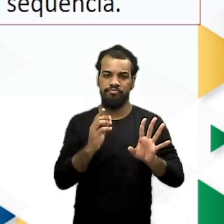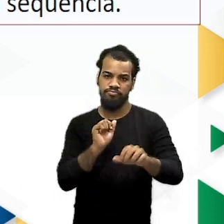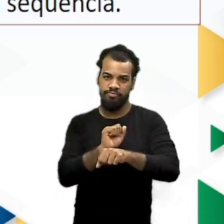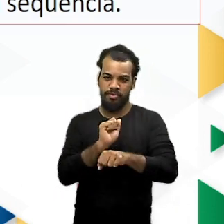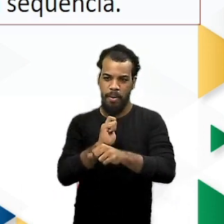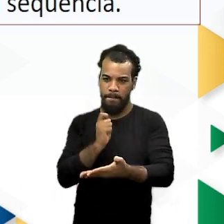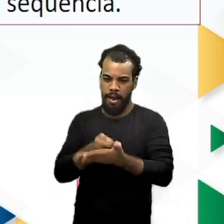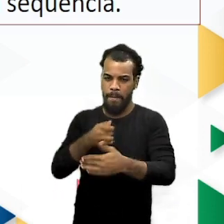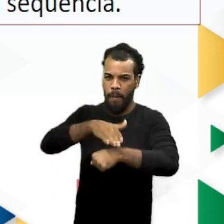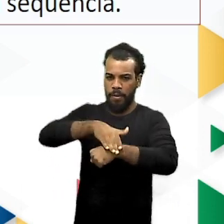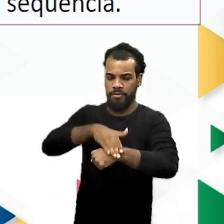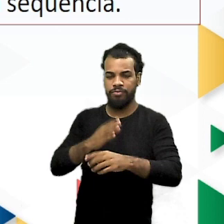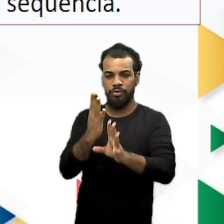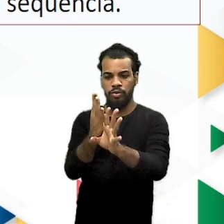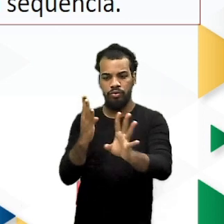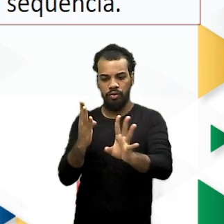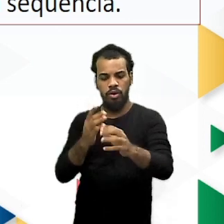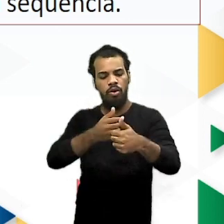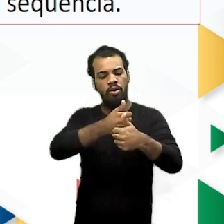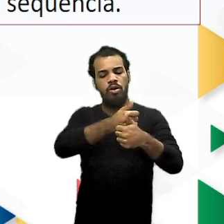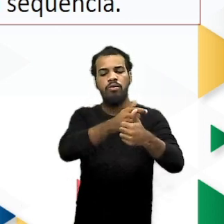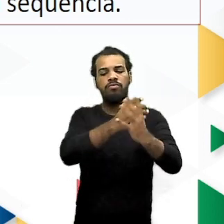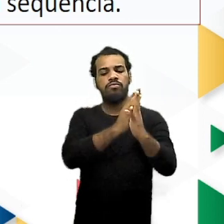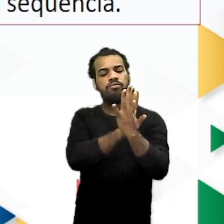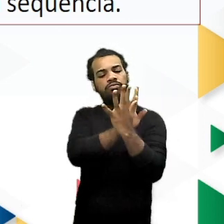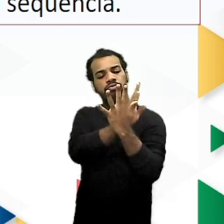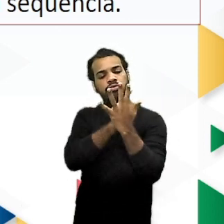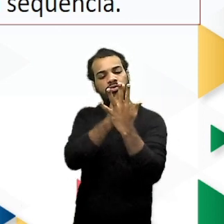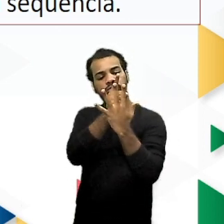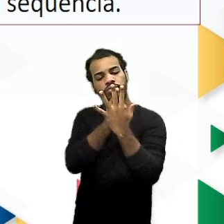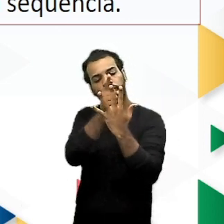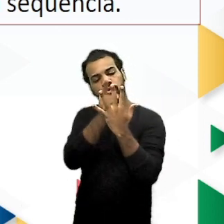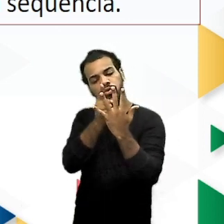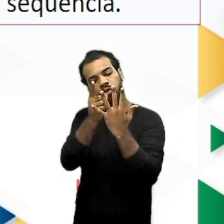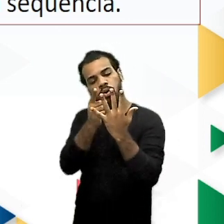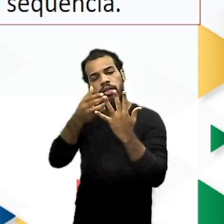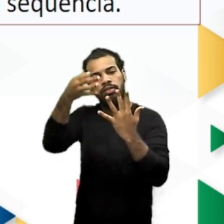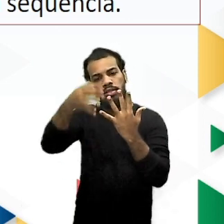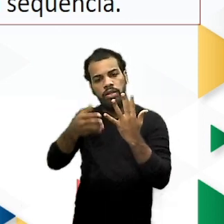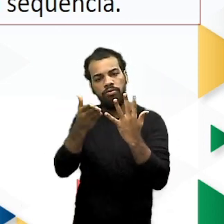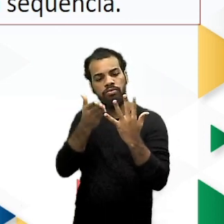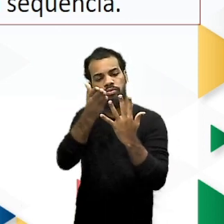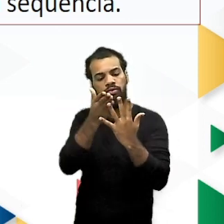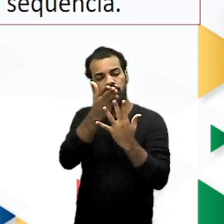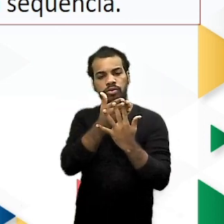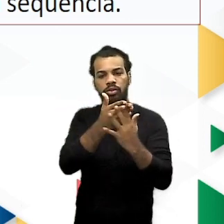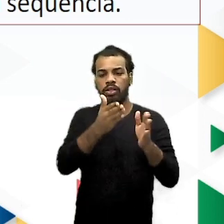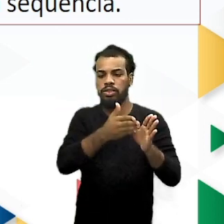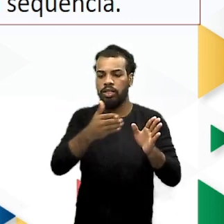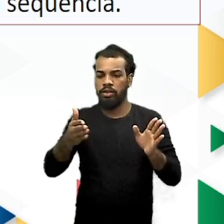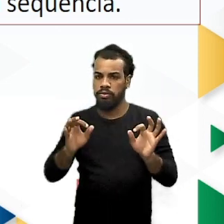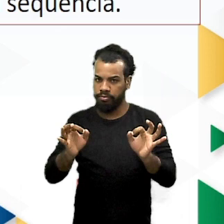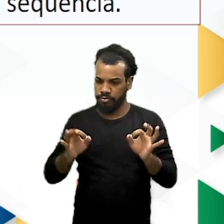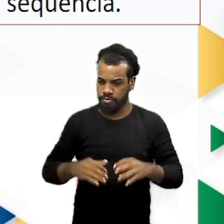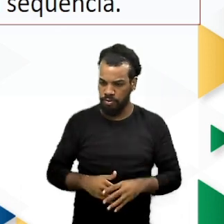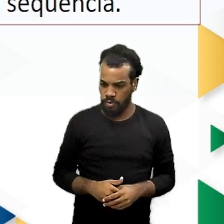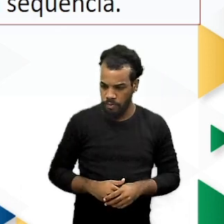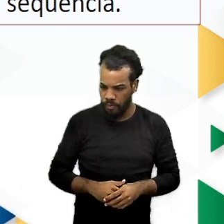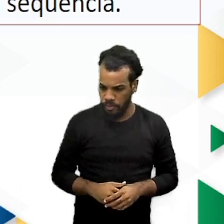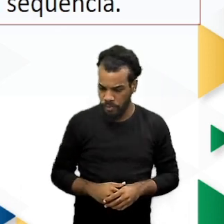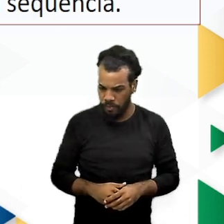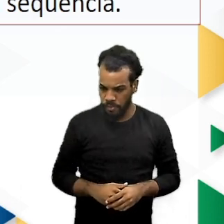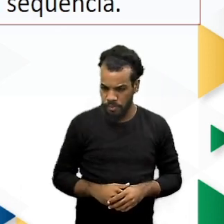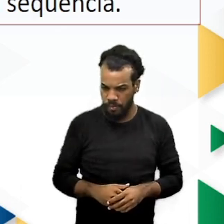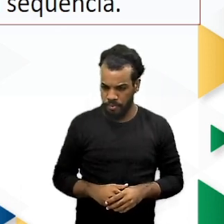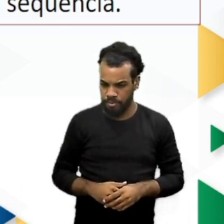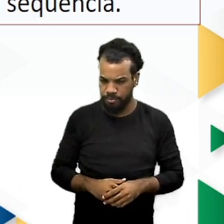A ordem em que o termo aparece é a posição dele na sequência, tá? Ok? Tá tranquilo até aí? Então,